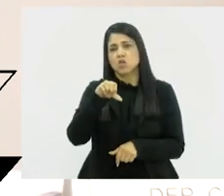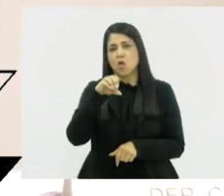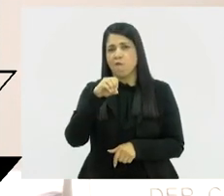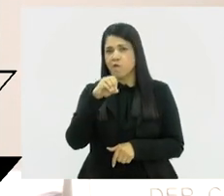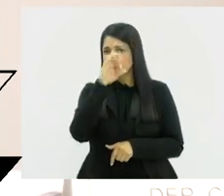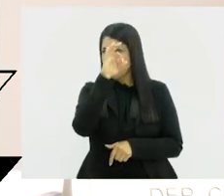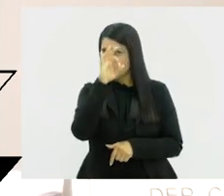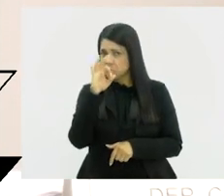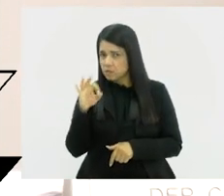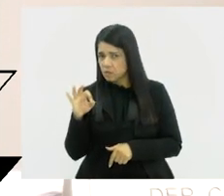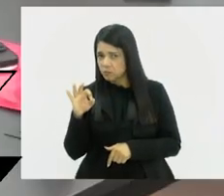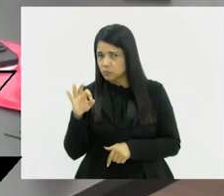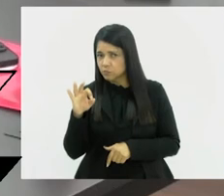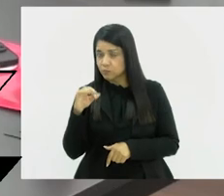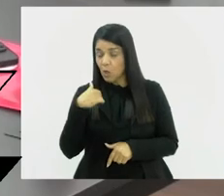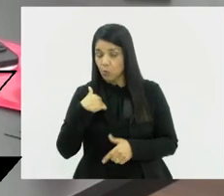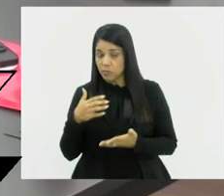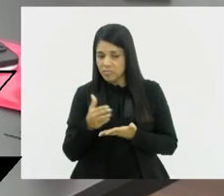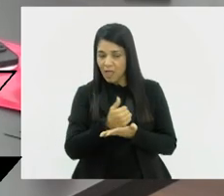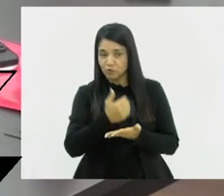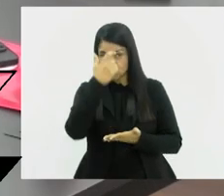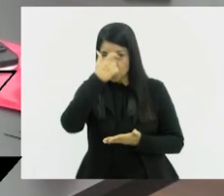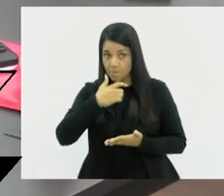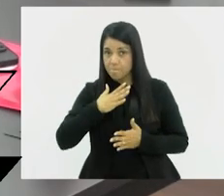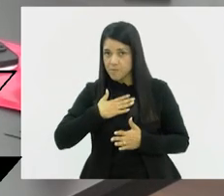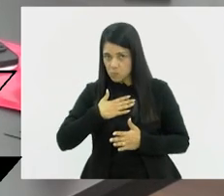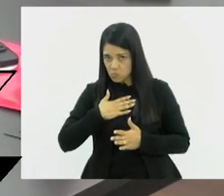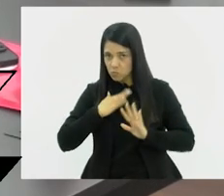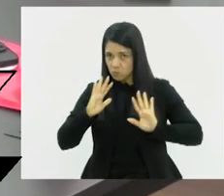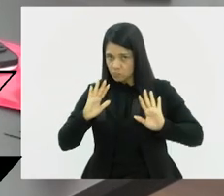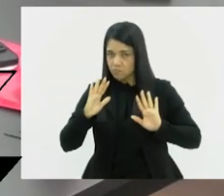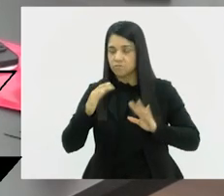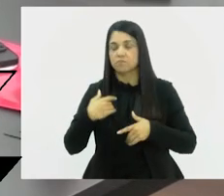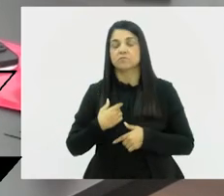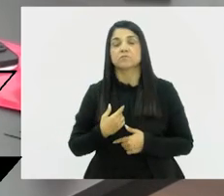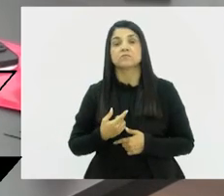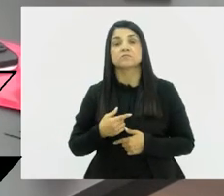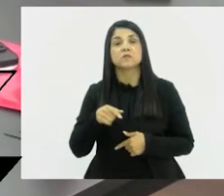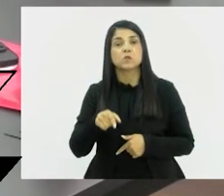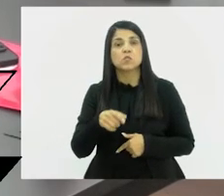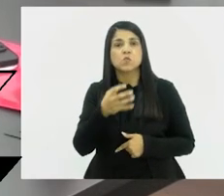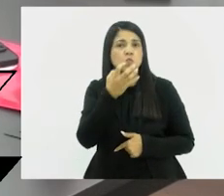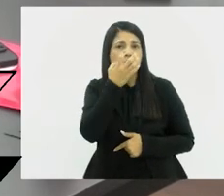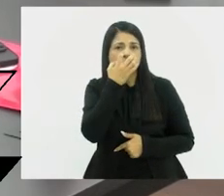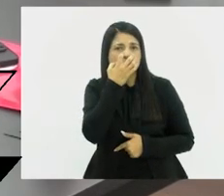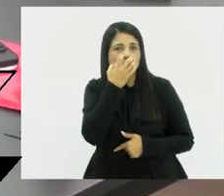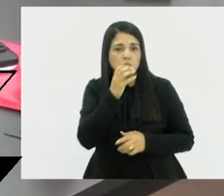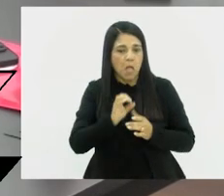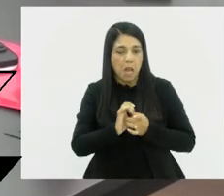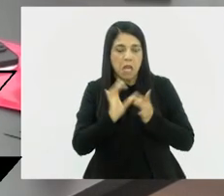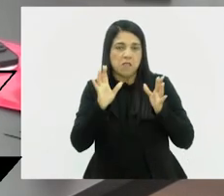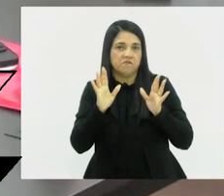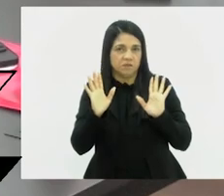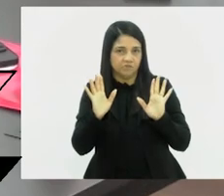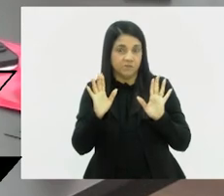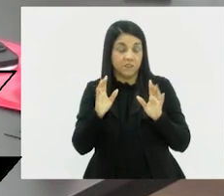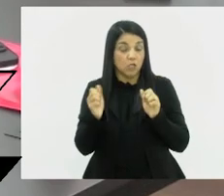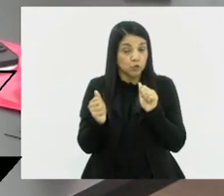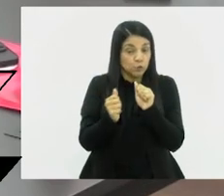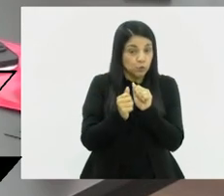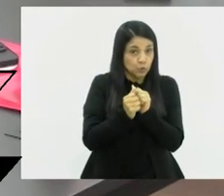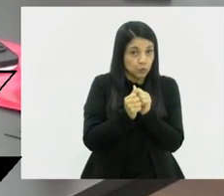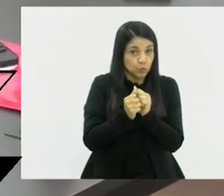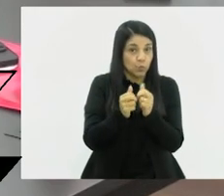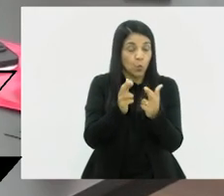mink, não é científico, em 90% dos casos, o cão não está solto. Ele está com um dono, mas está